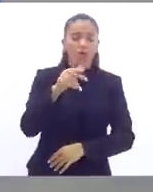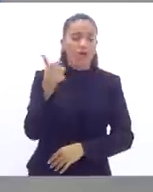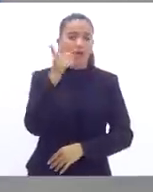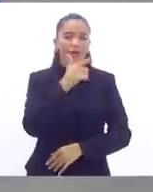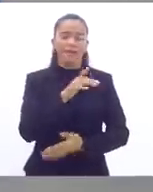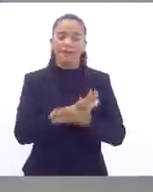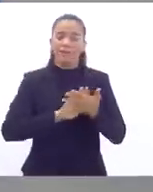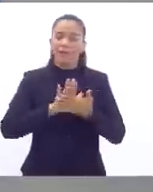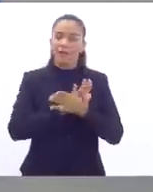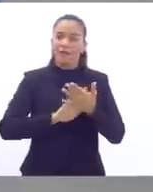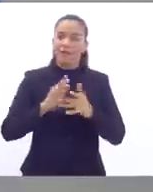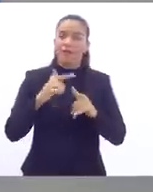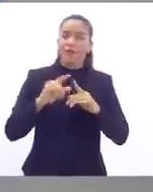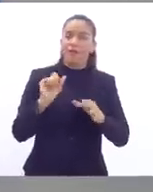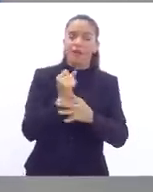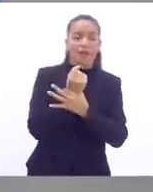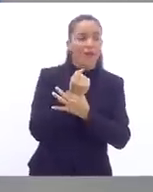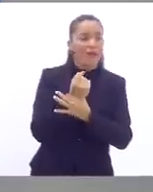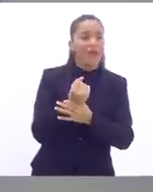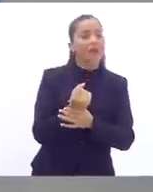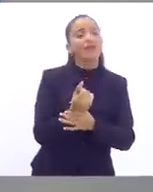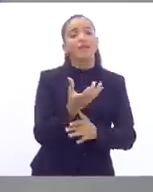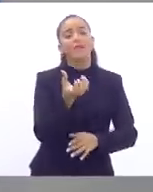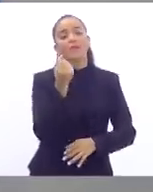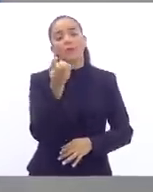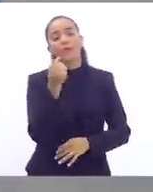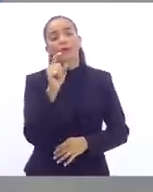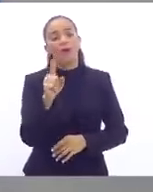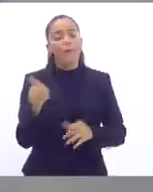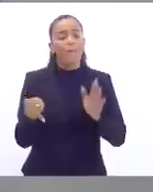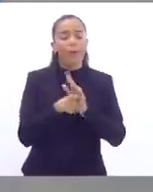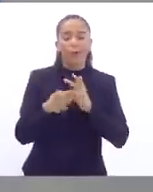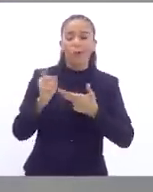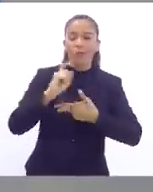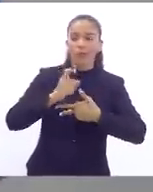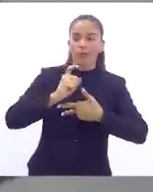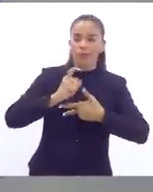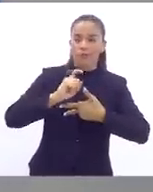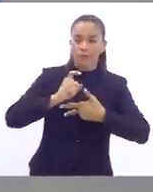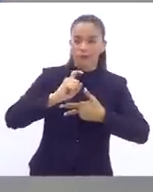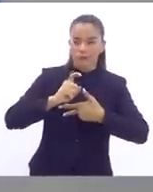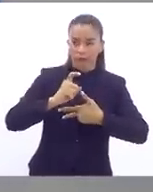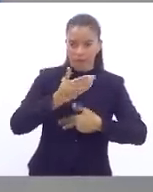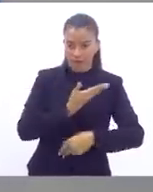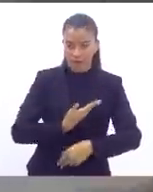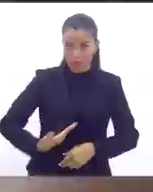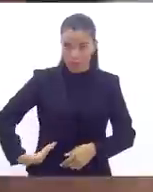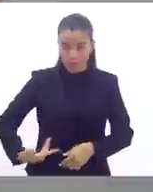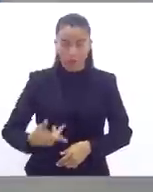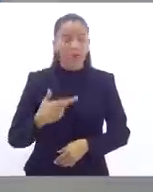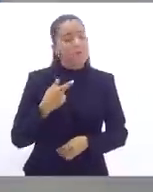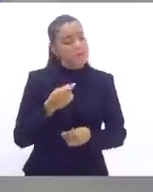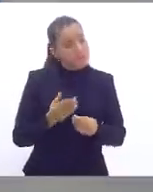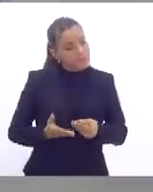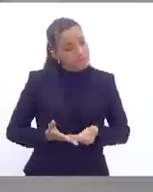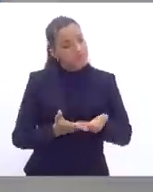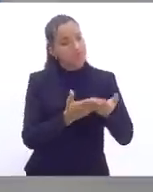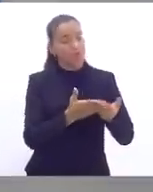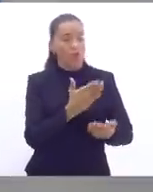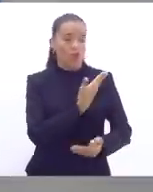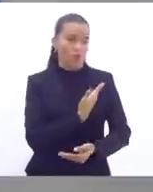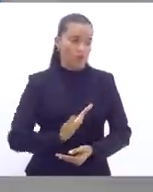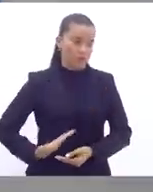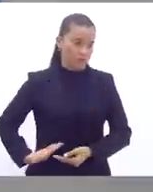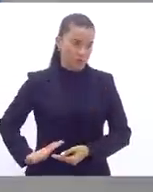a garantia do benefício de iniciativa do Poder Executivo Então se possível né que o senhor levasse ao